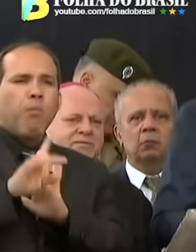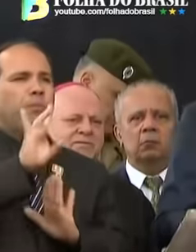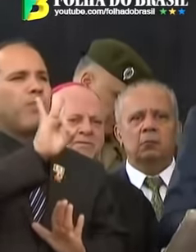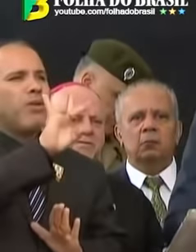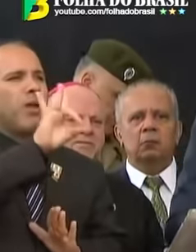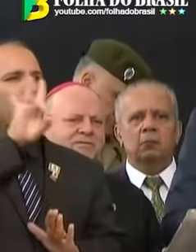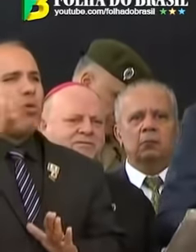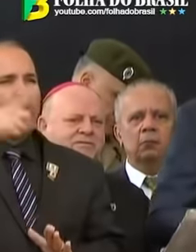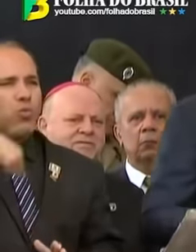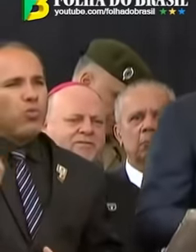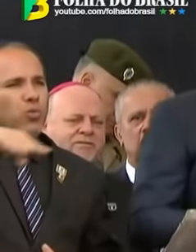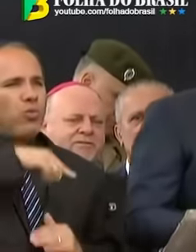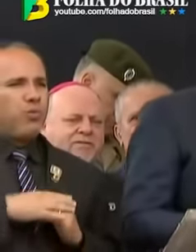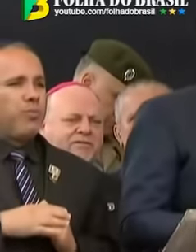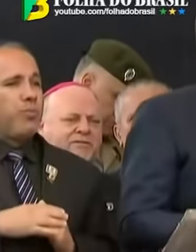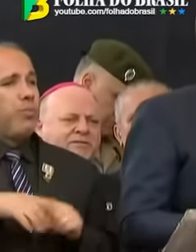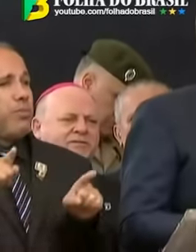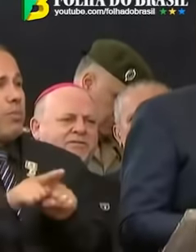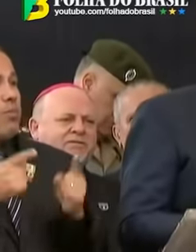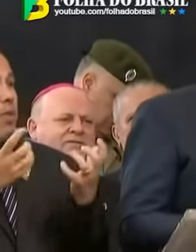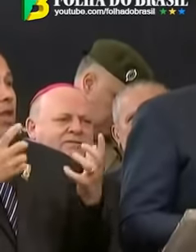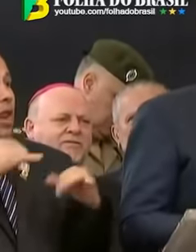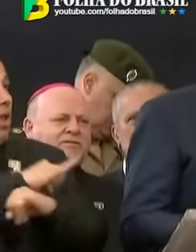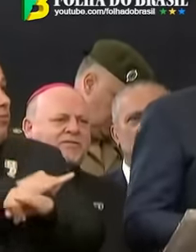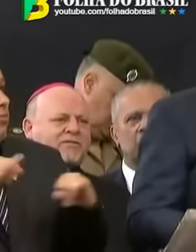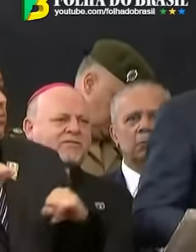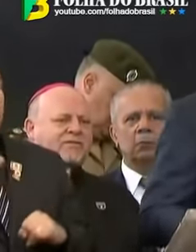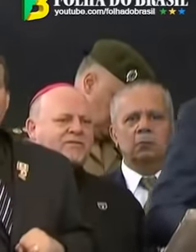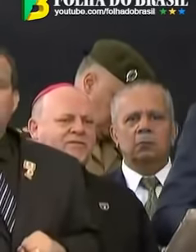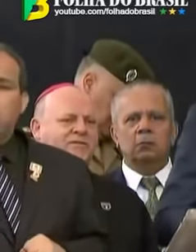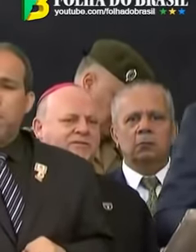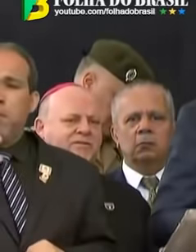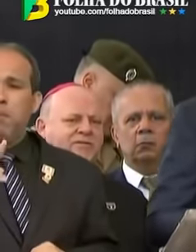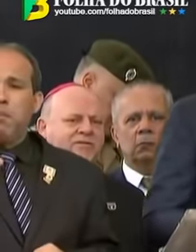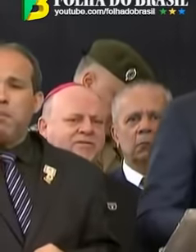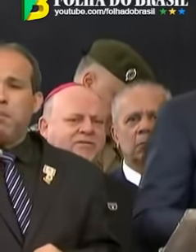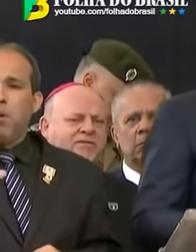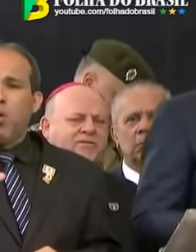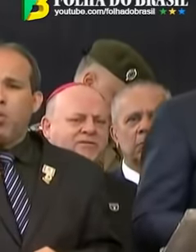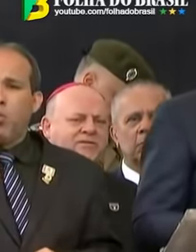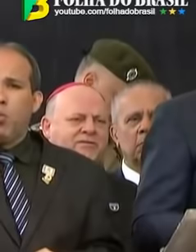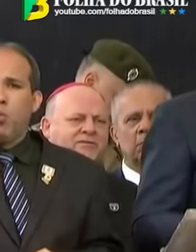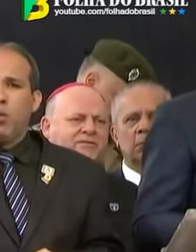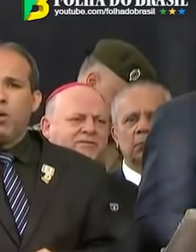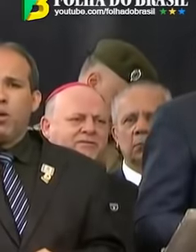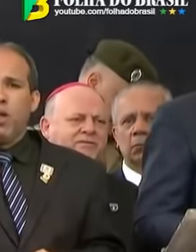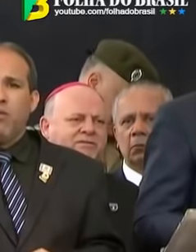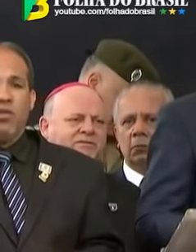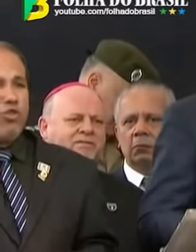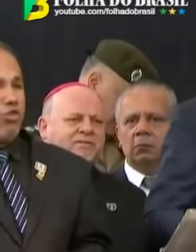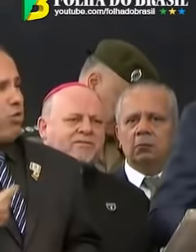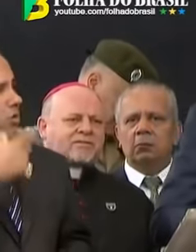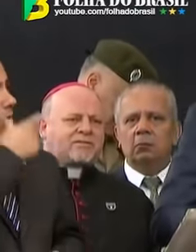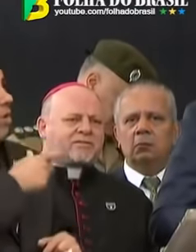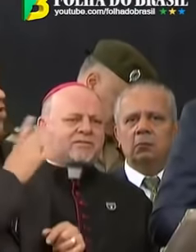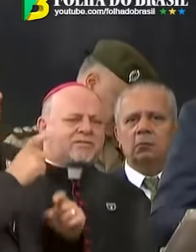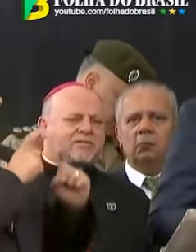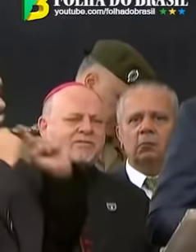um de nós. Quero lembrar também aqui do Paulo Scaff, presente aqui. Uma das reuniões que